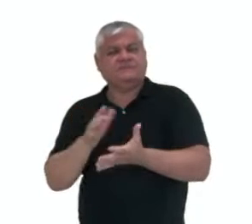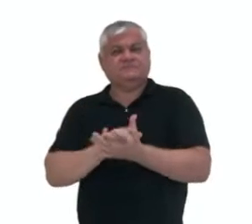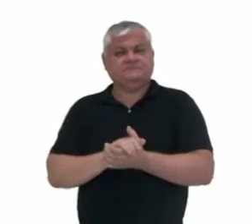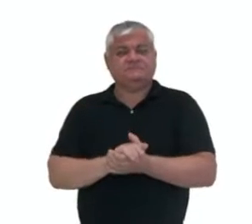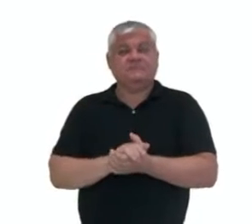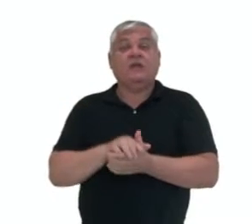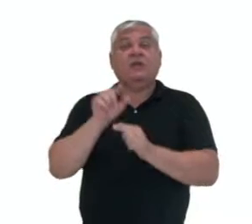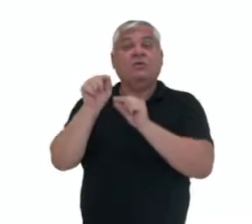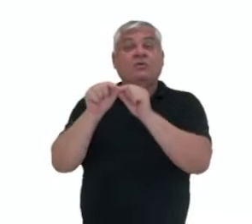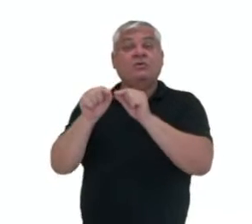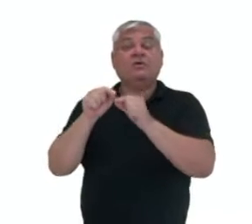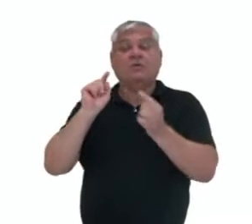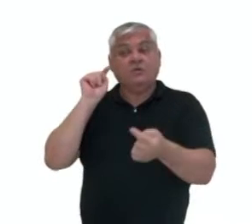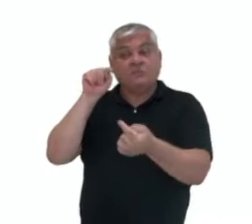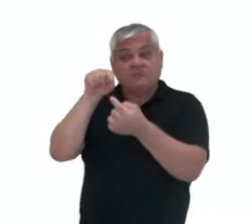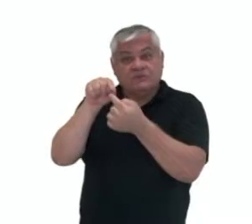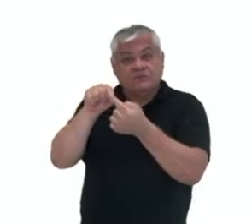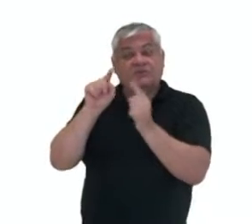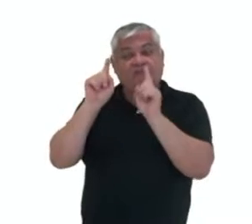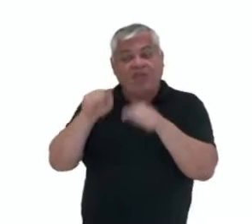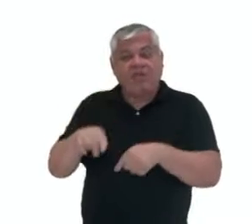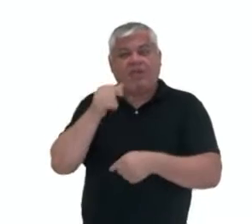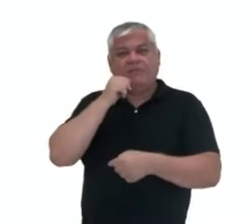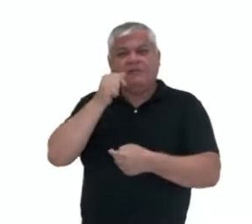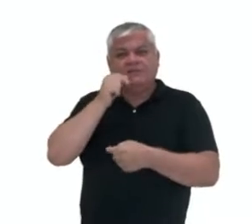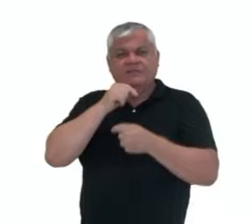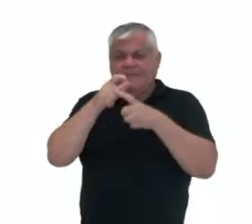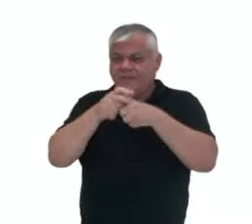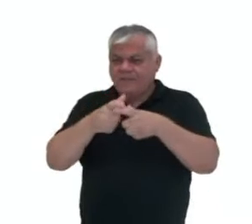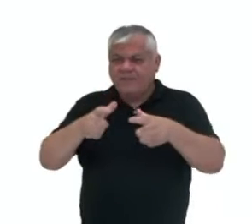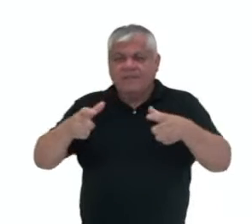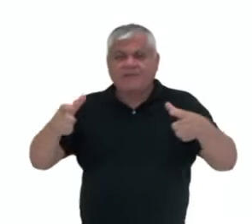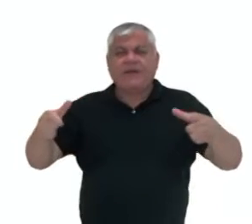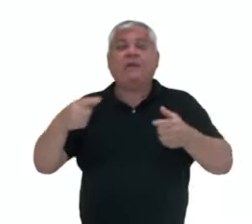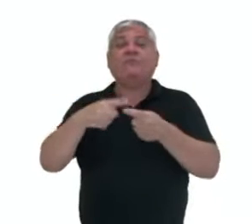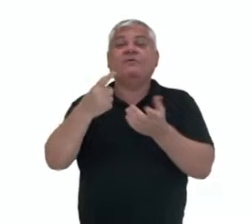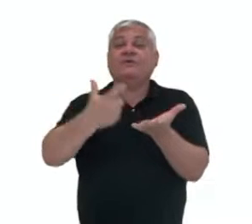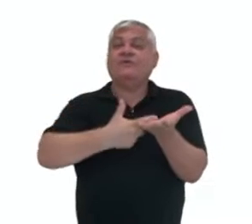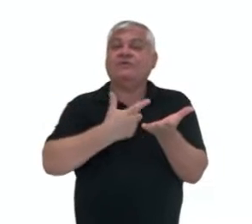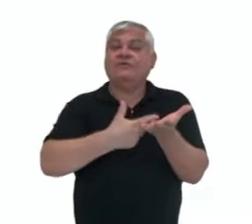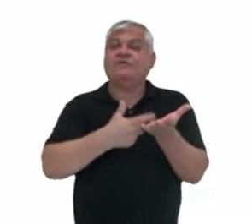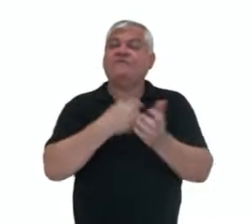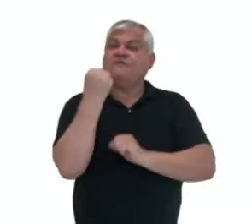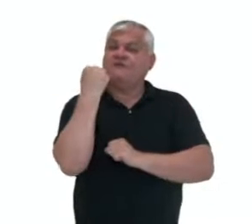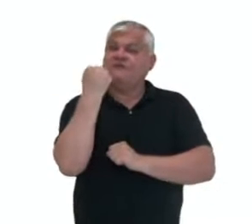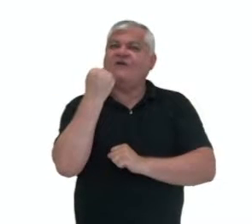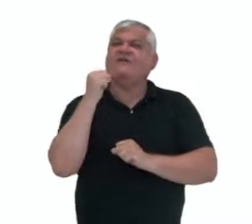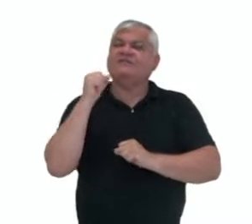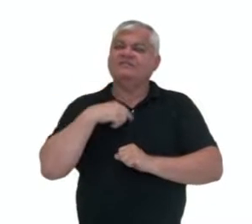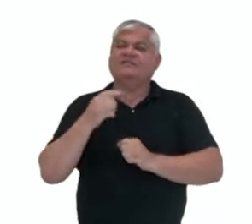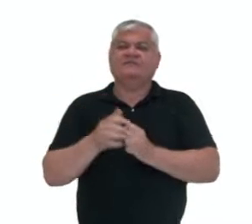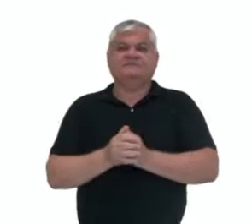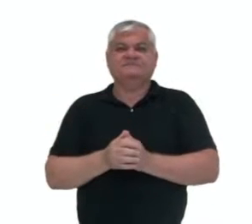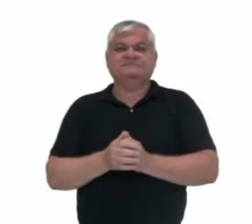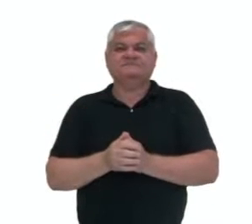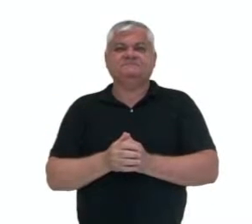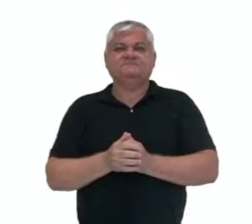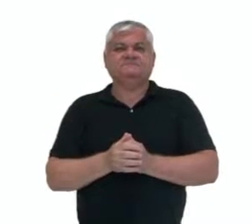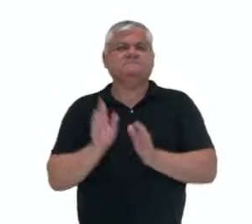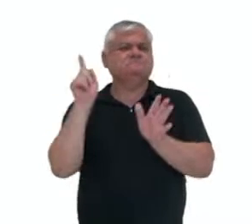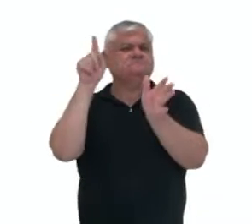a um movimento em espiral, intensificando sua força e arrebatando novos entusiastas.